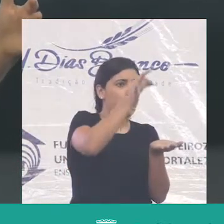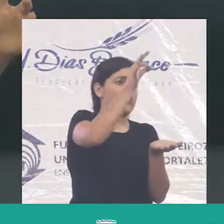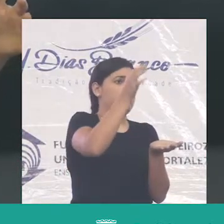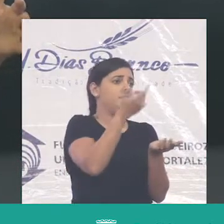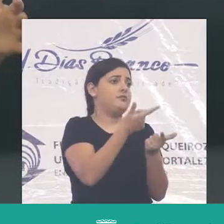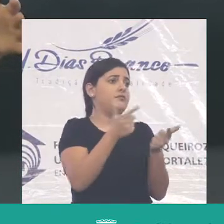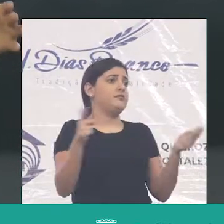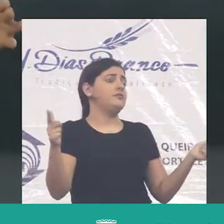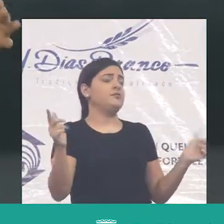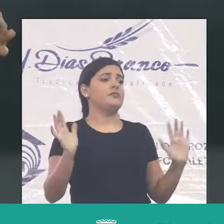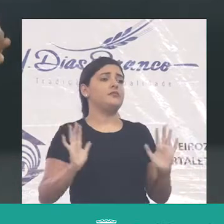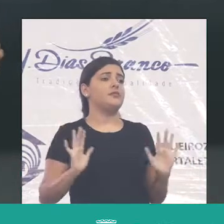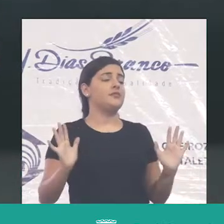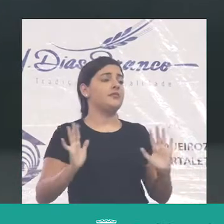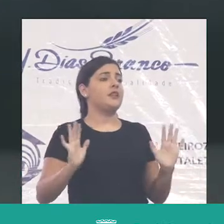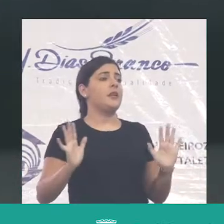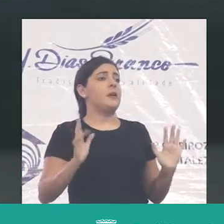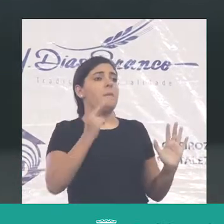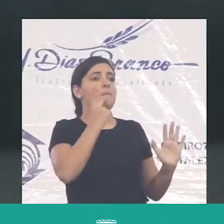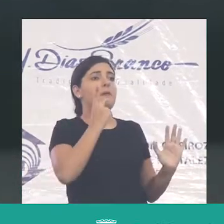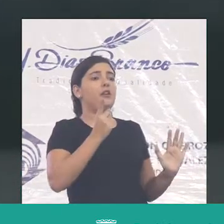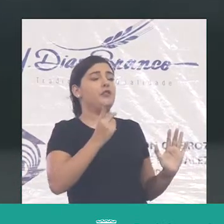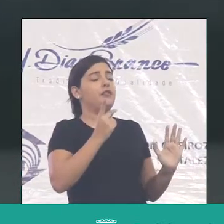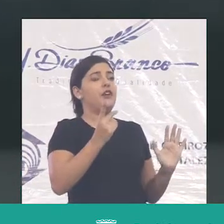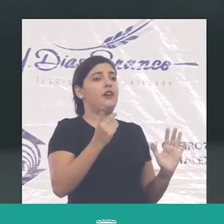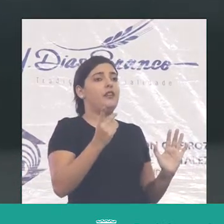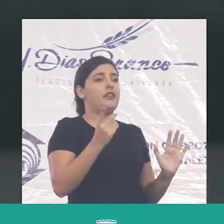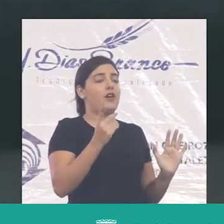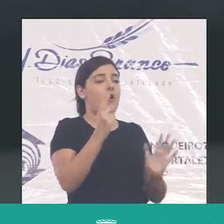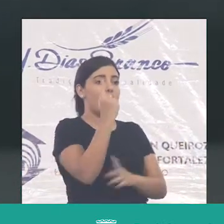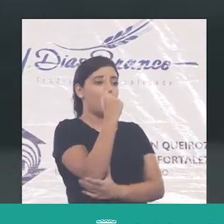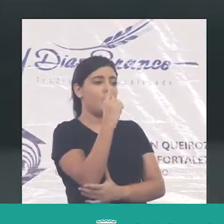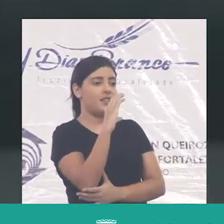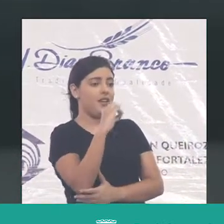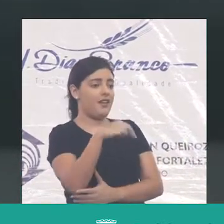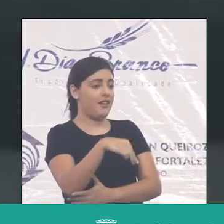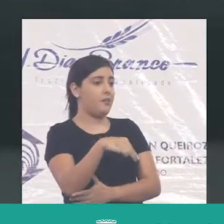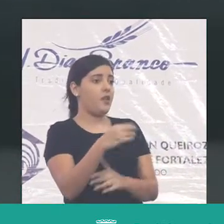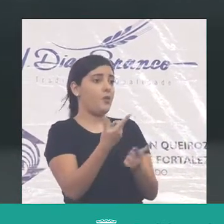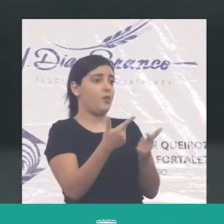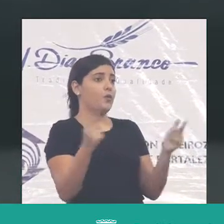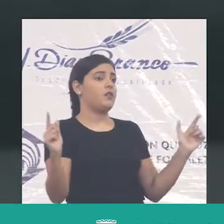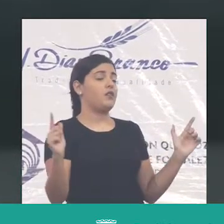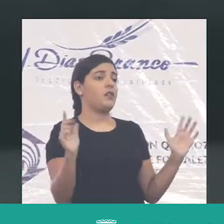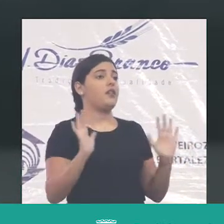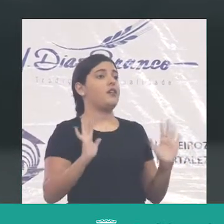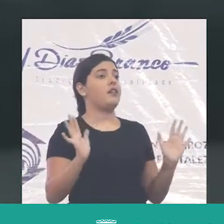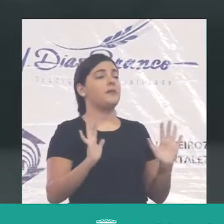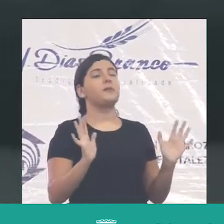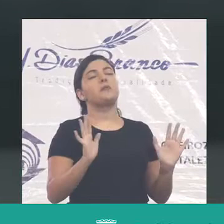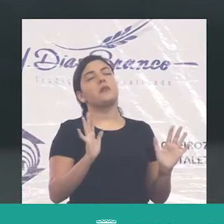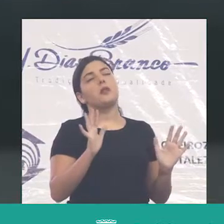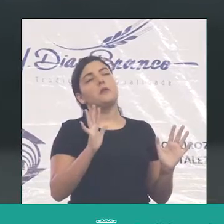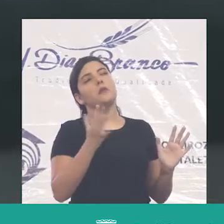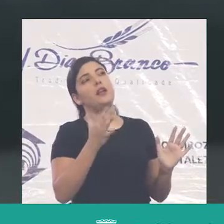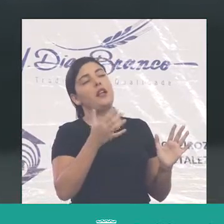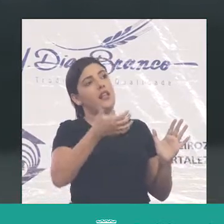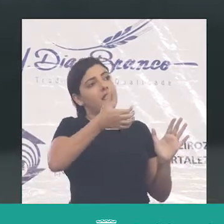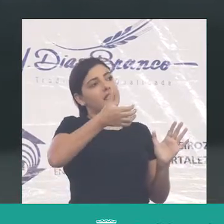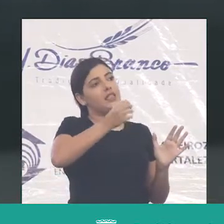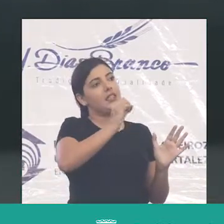Não. Mas também não é dimensão do tamanho de 1 centímetro, né? Ali deve ter mais ou menos o quê? Uns